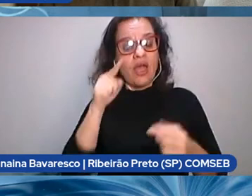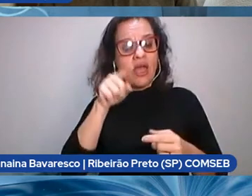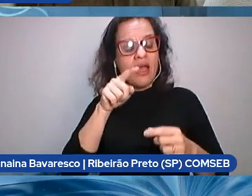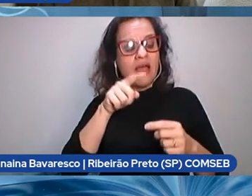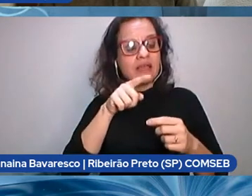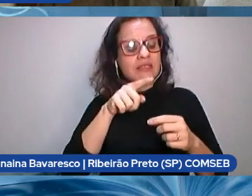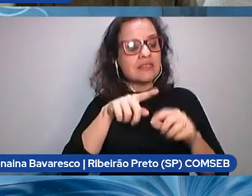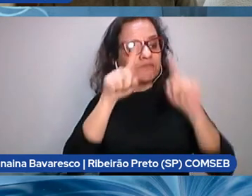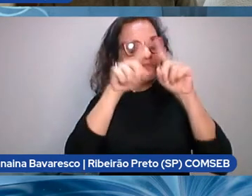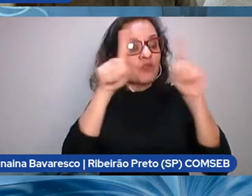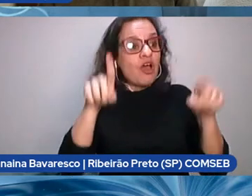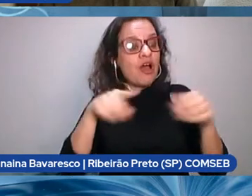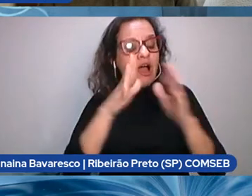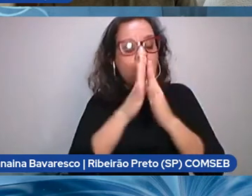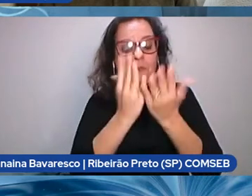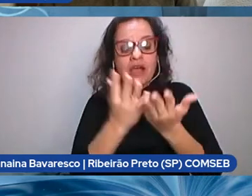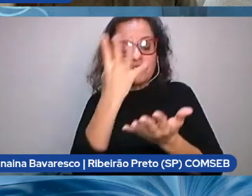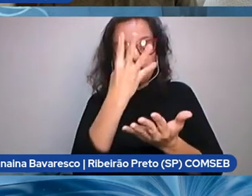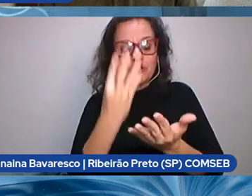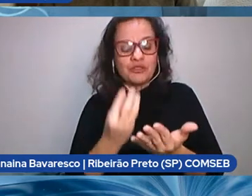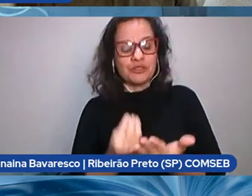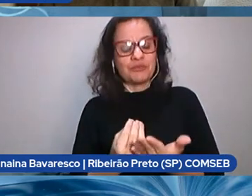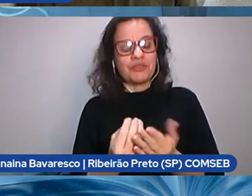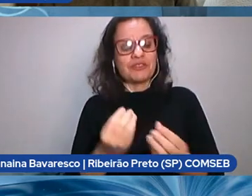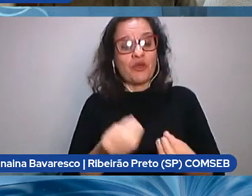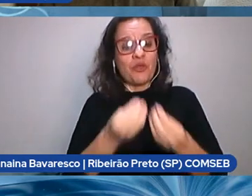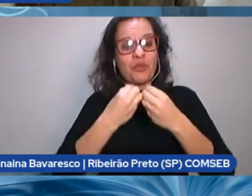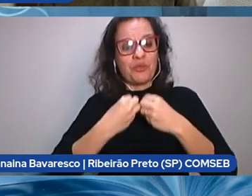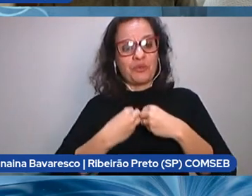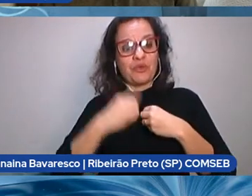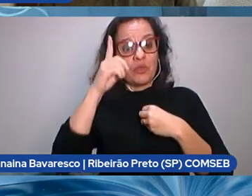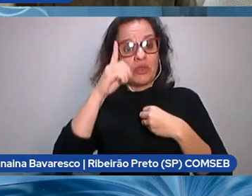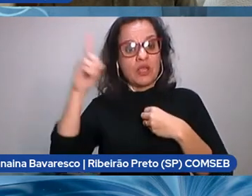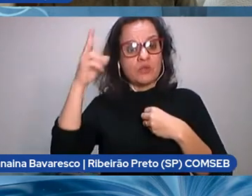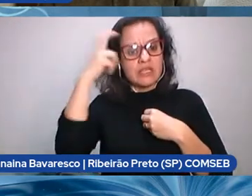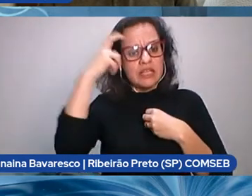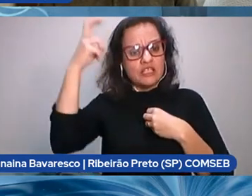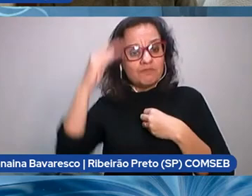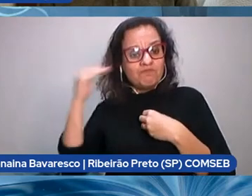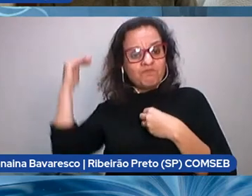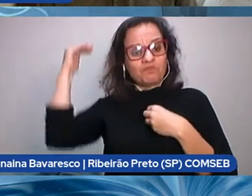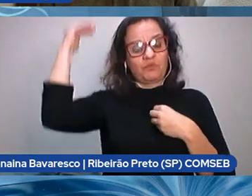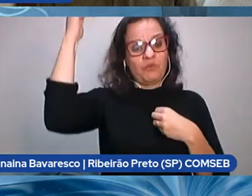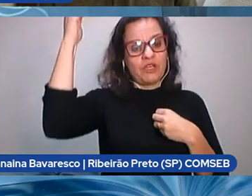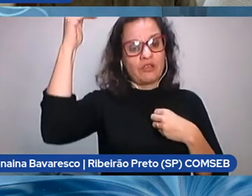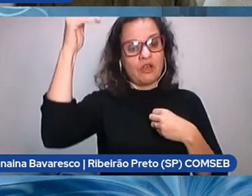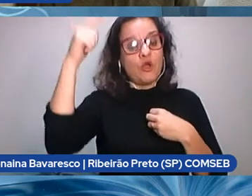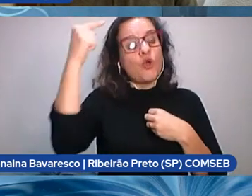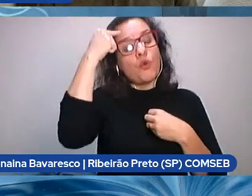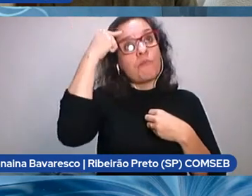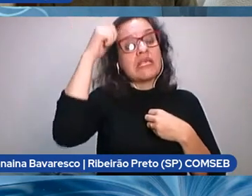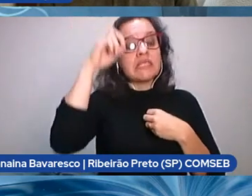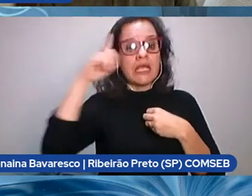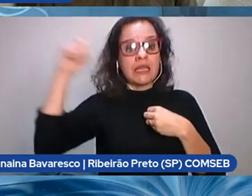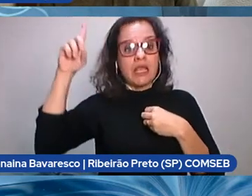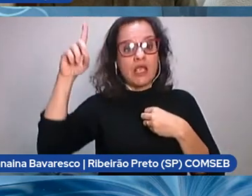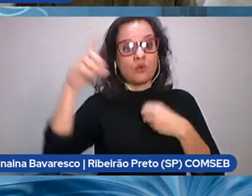dos Espíritos nos deu. Deus é inteligência suprema, portanto, não pensemos em Deus como uma